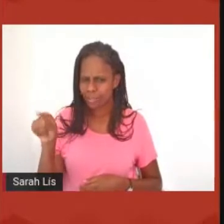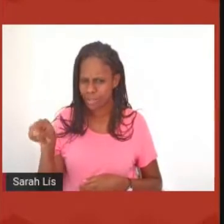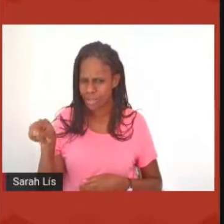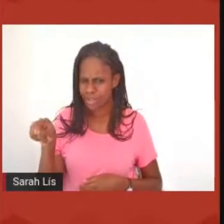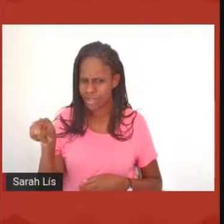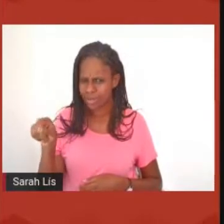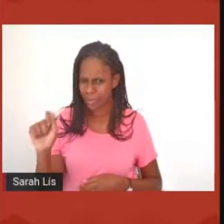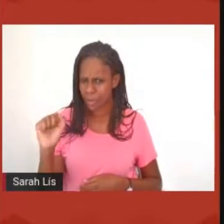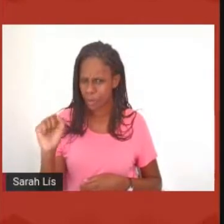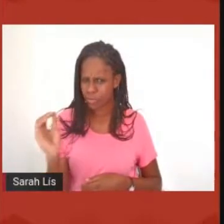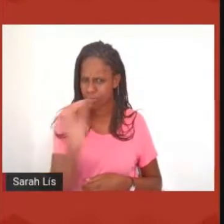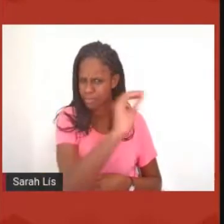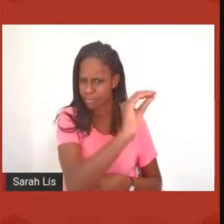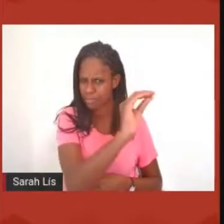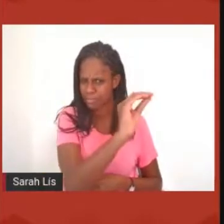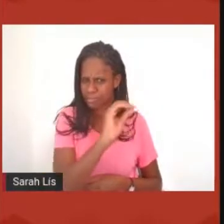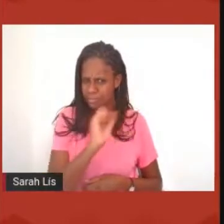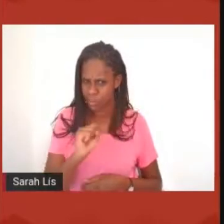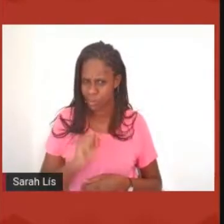a gente?